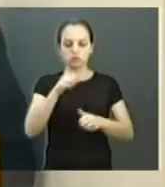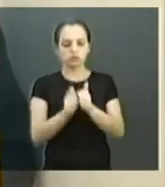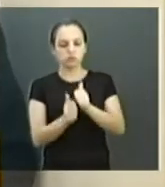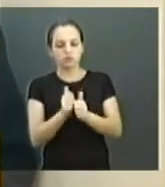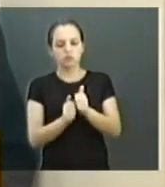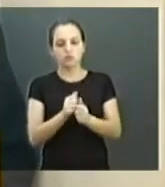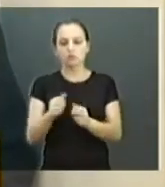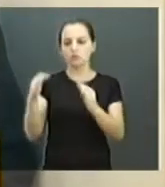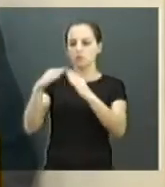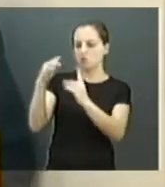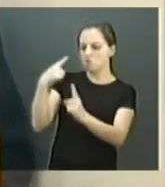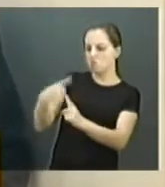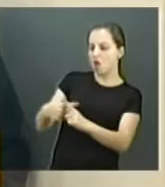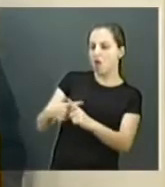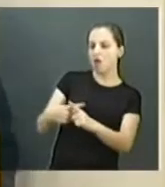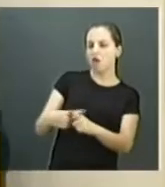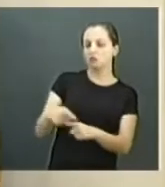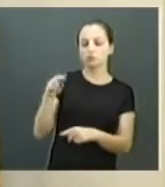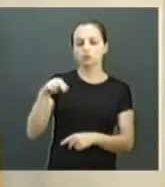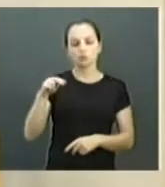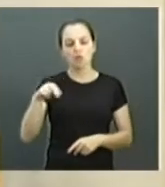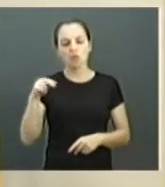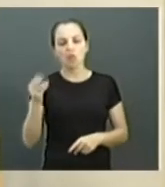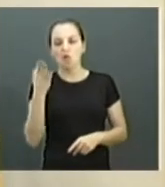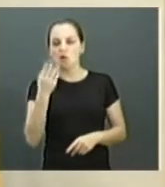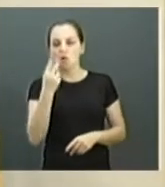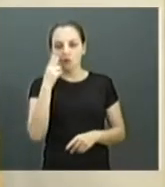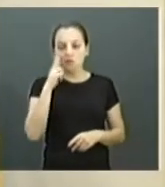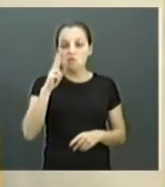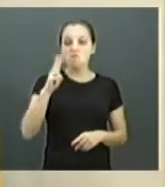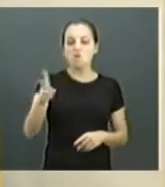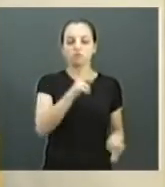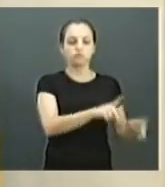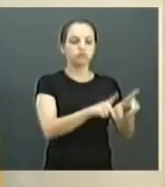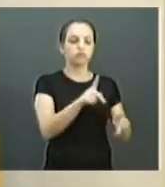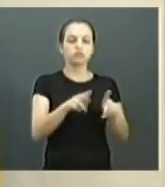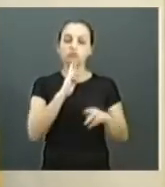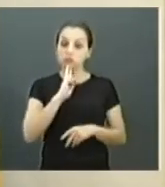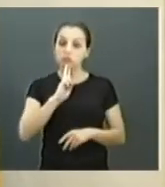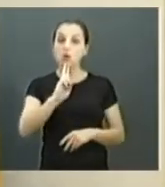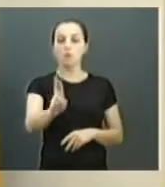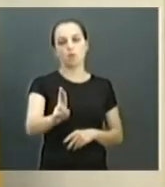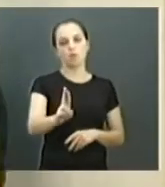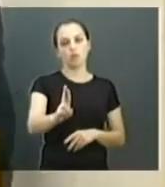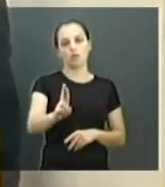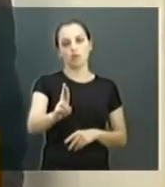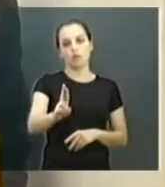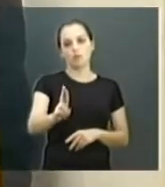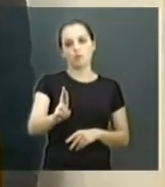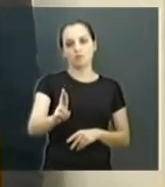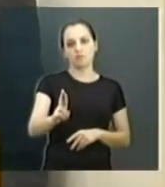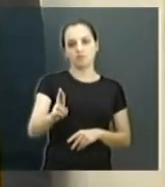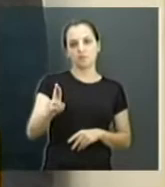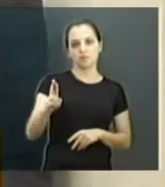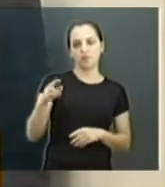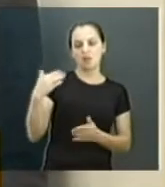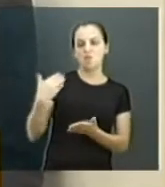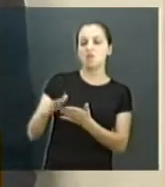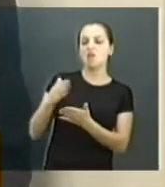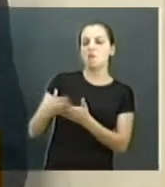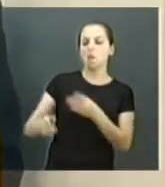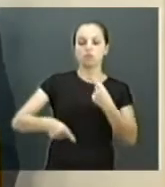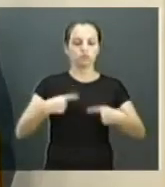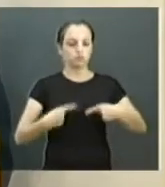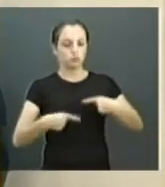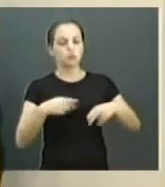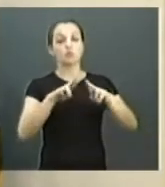na igreja. Nunca tive medo de enfrentar a população e responder qualquer questionamento. E também não vou me furtar de nenhuma discussão, de